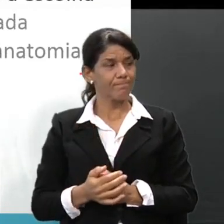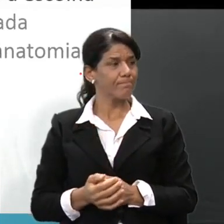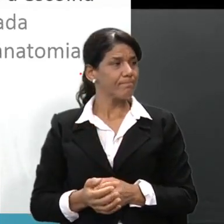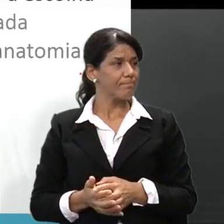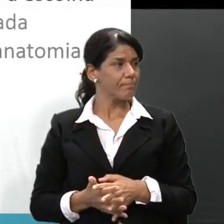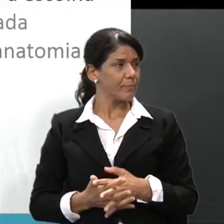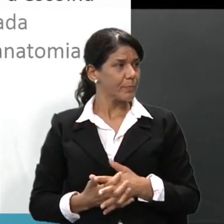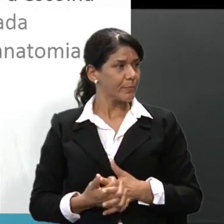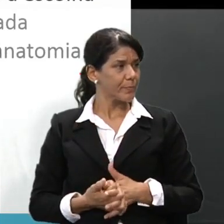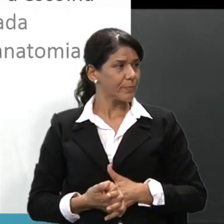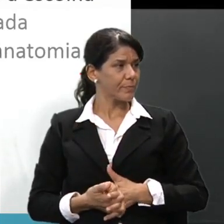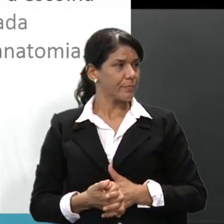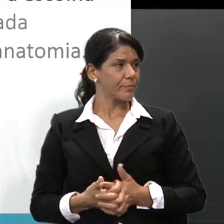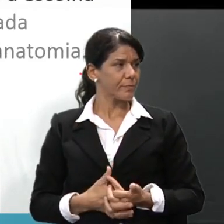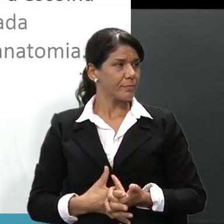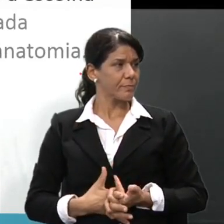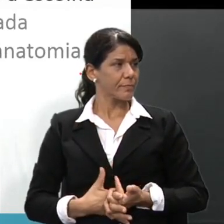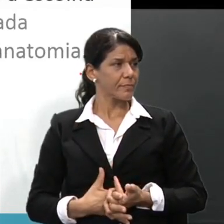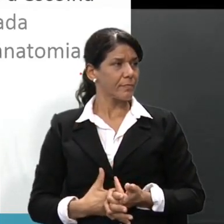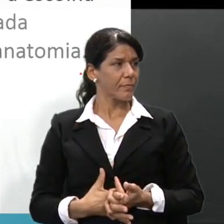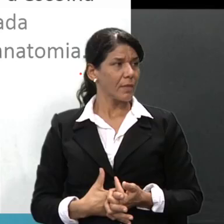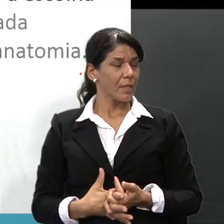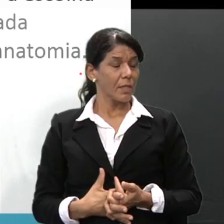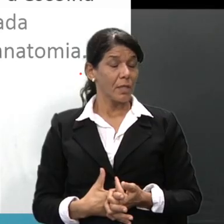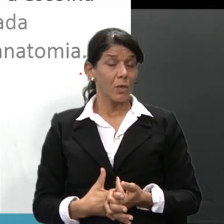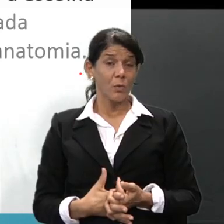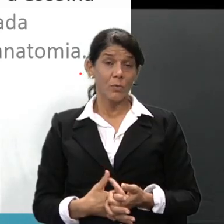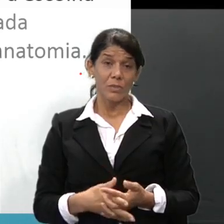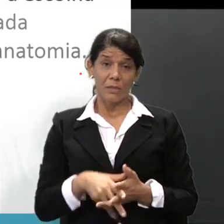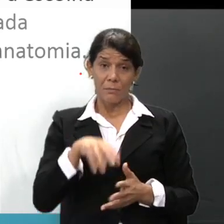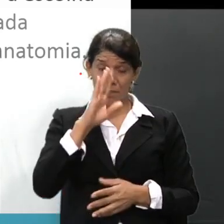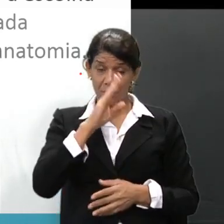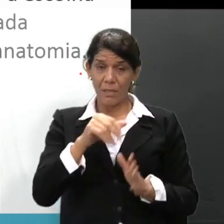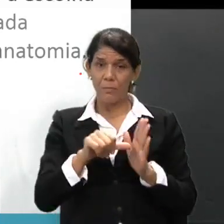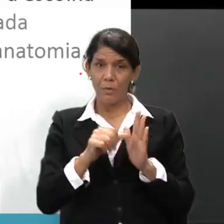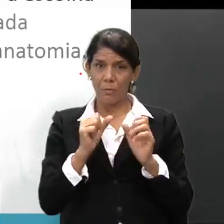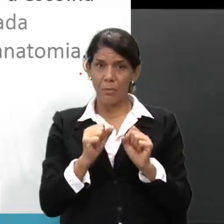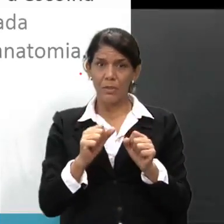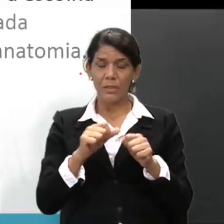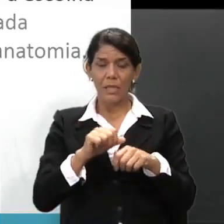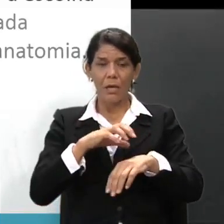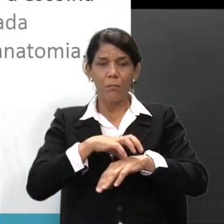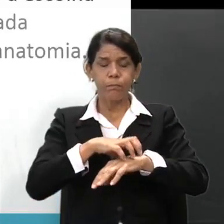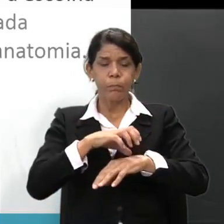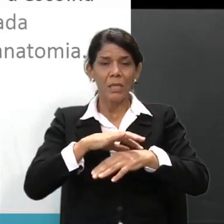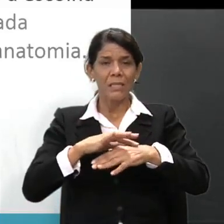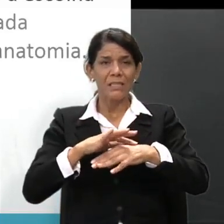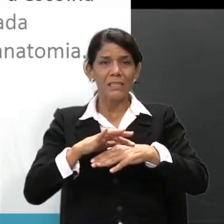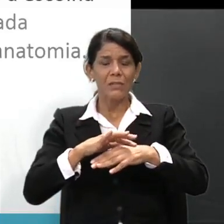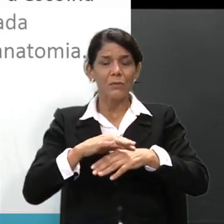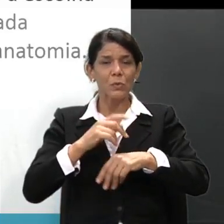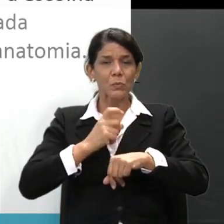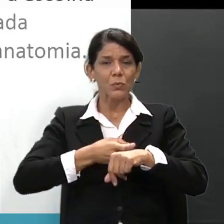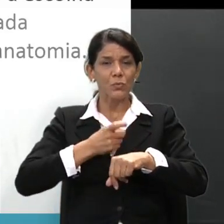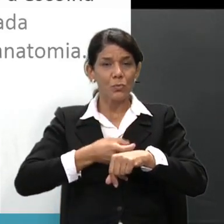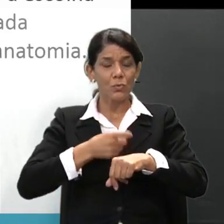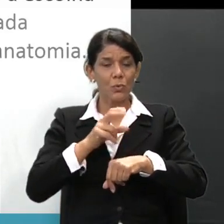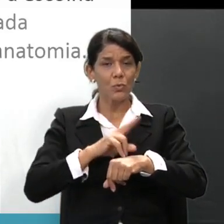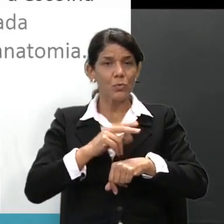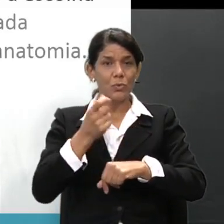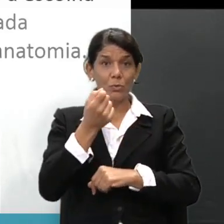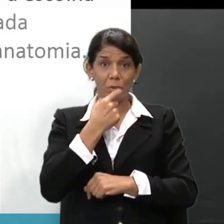As principais complicações são necrose do tecido, por conta, às vezes, de uma aplicação